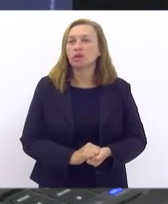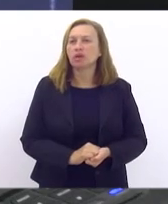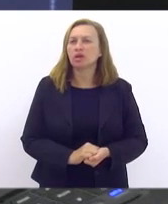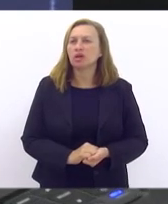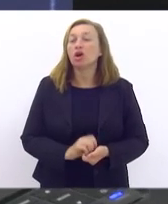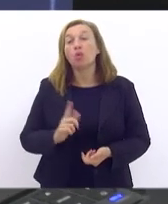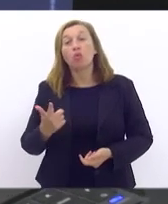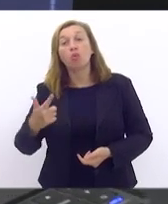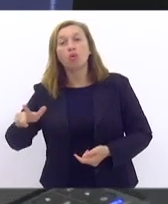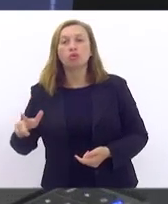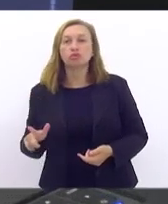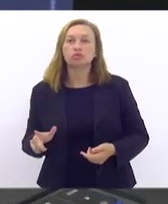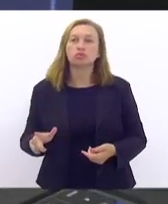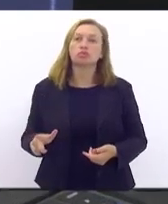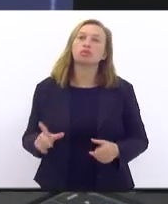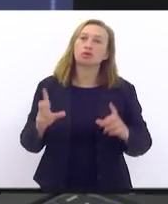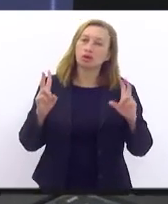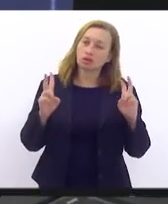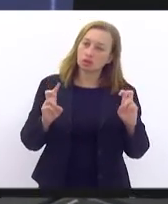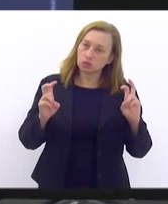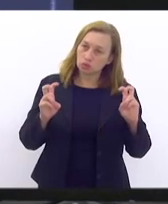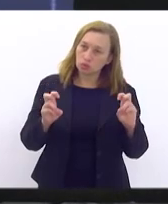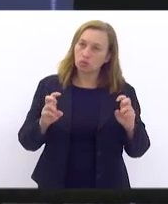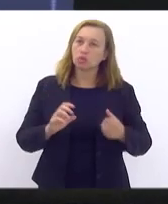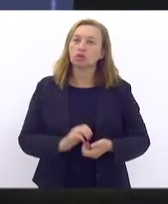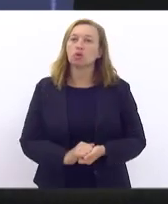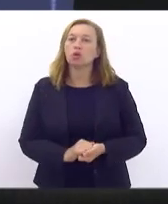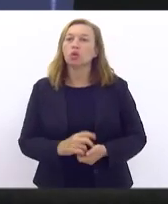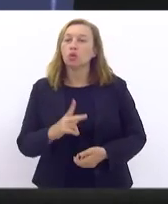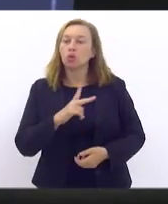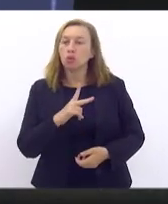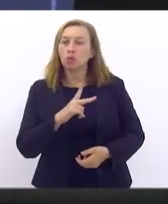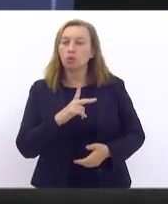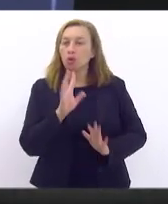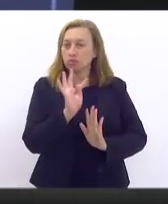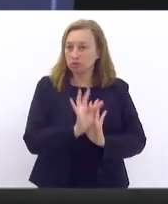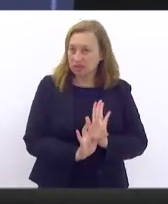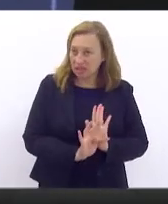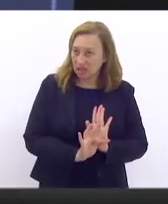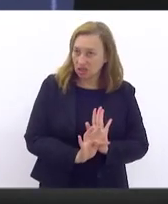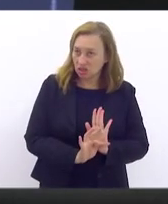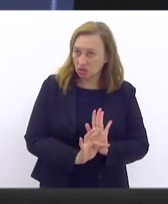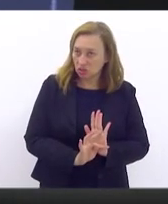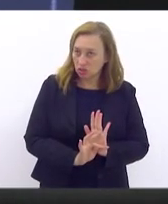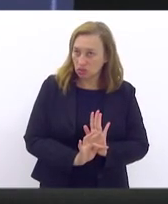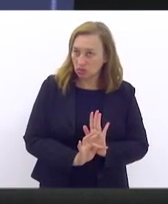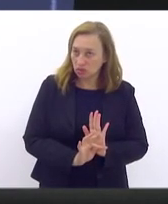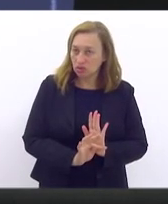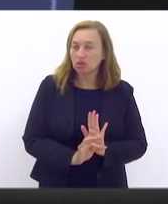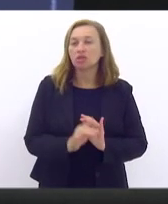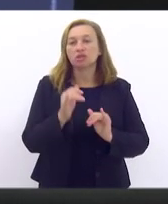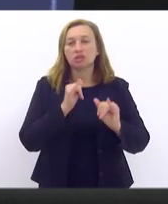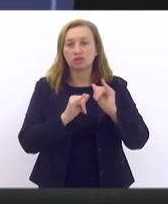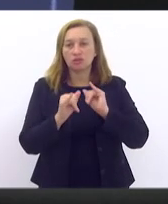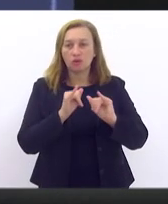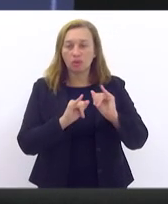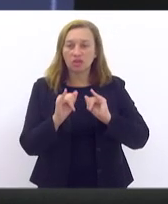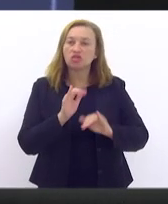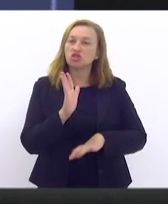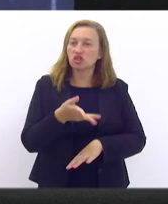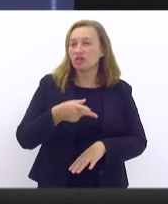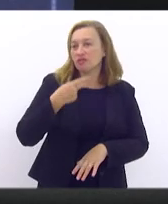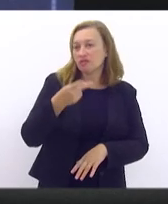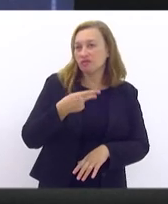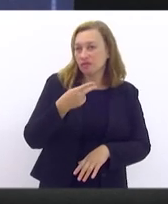é um outro caso que o próprio texto da reportagem já fala de